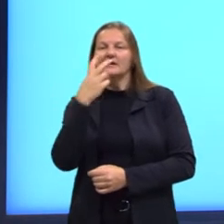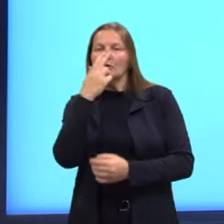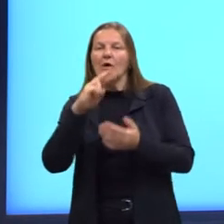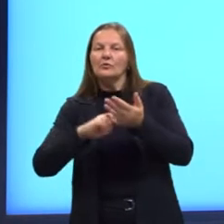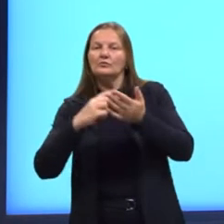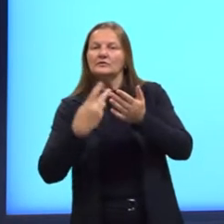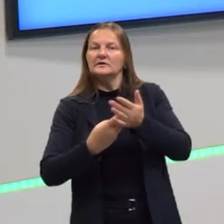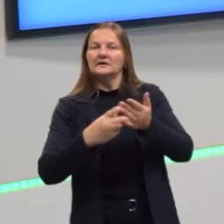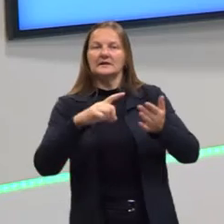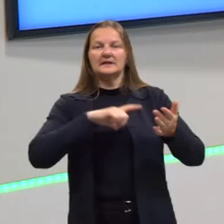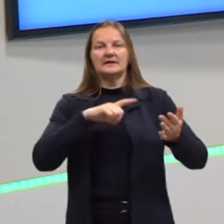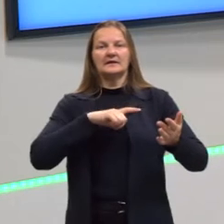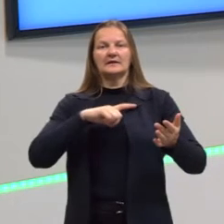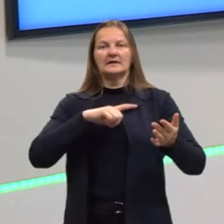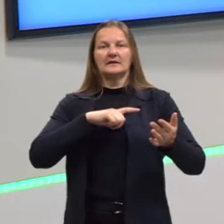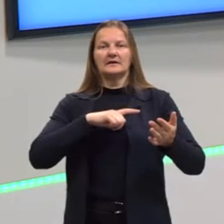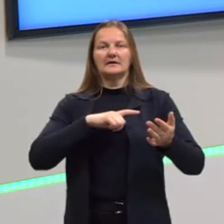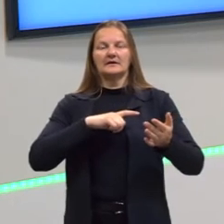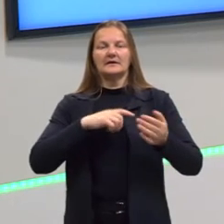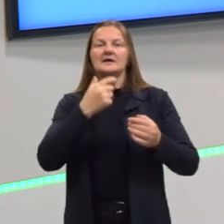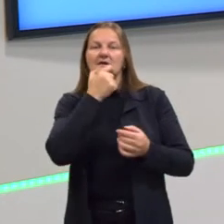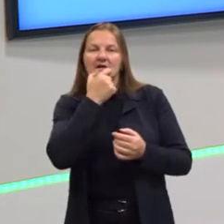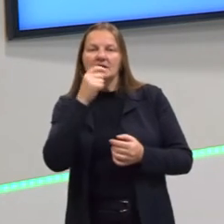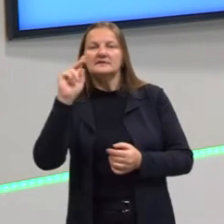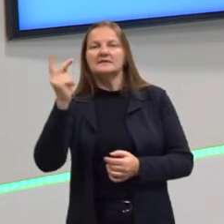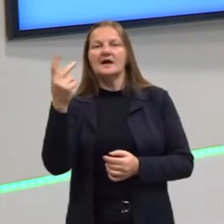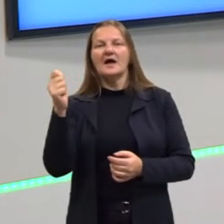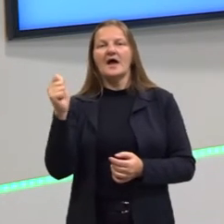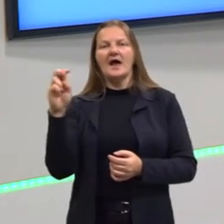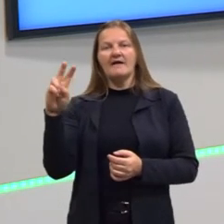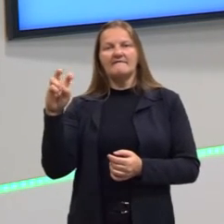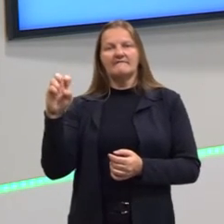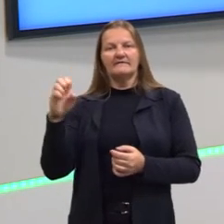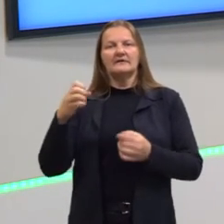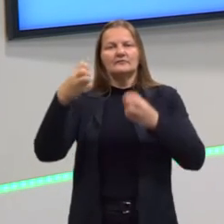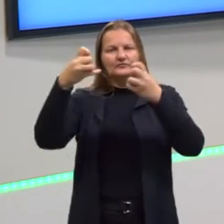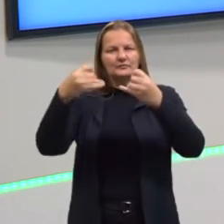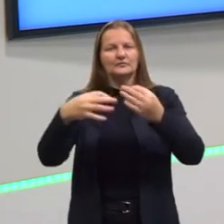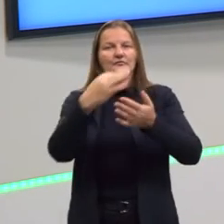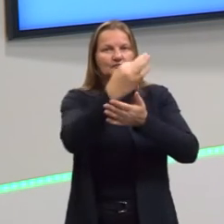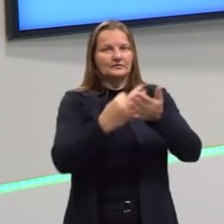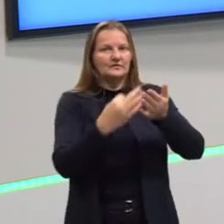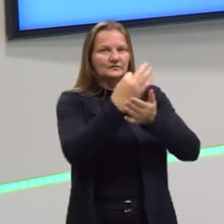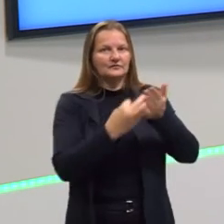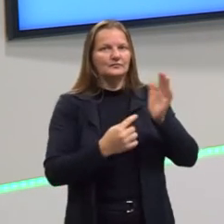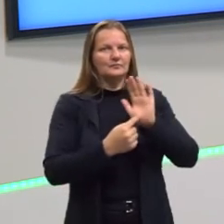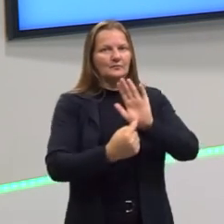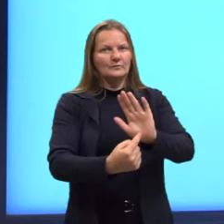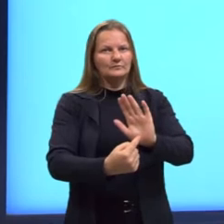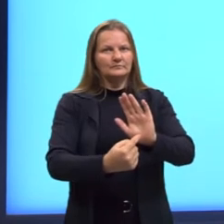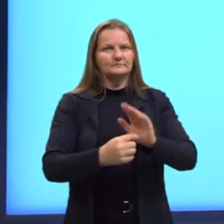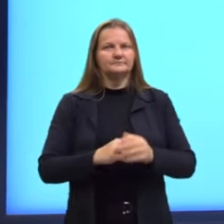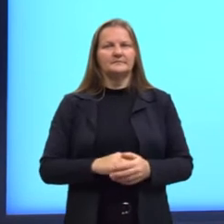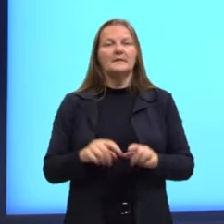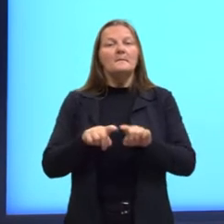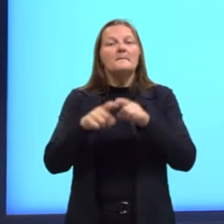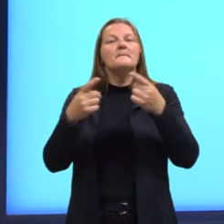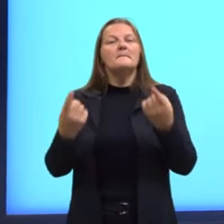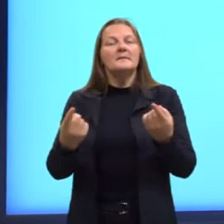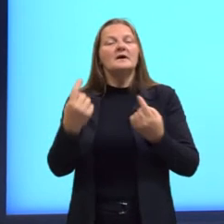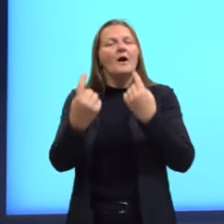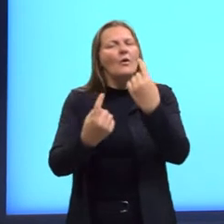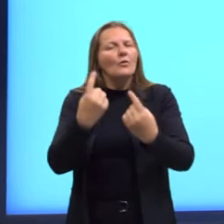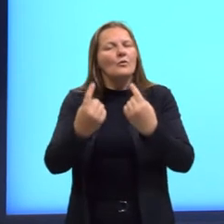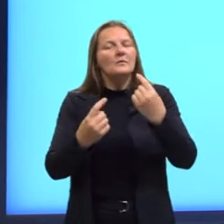tradução literal dentro do presente perfeito vocês vão ver daqui a pouquinho aqui quando eu trouxe era o texto como exemplo Tá mas